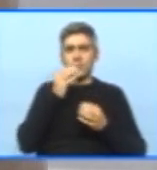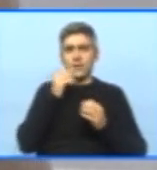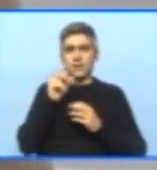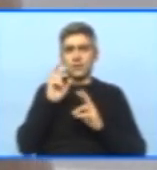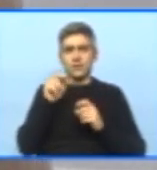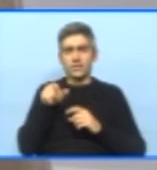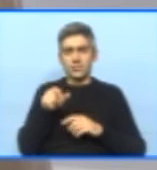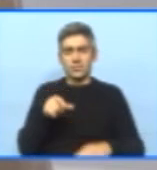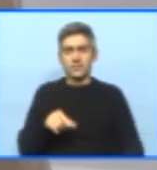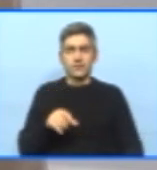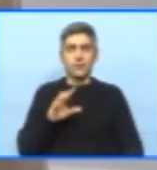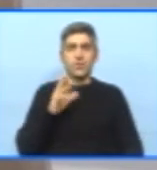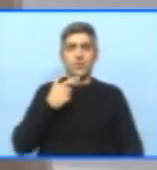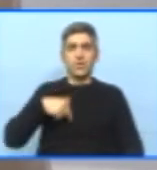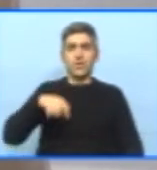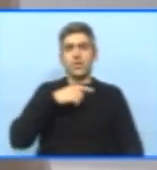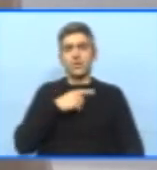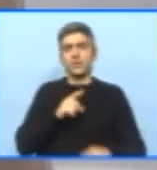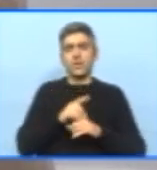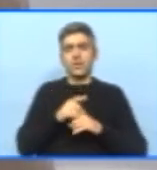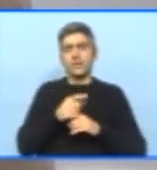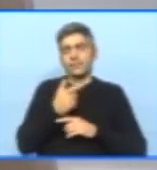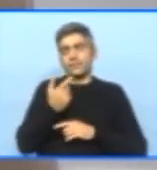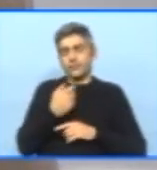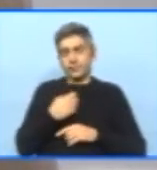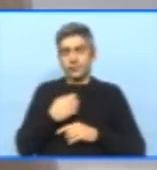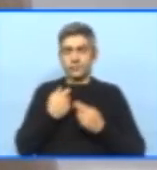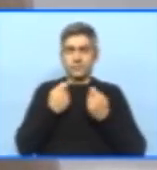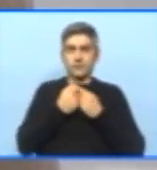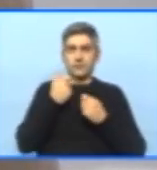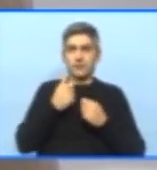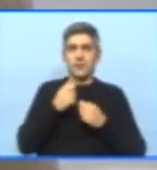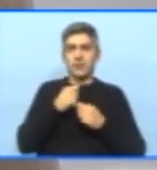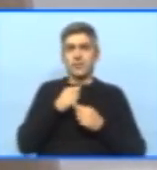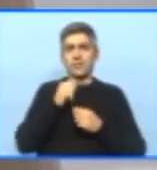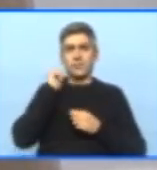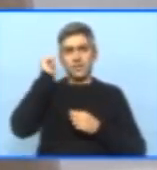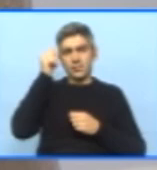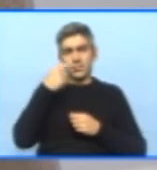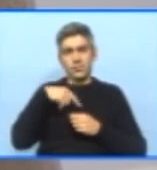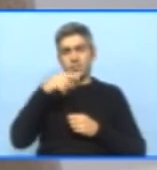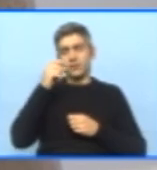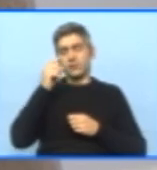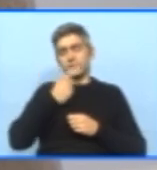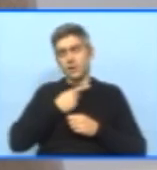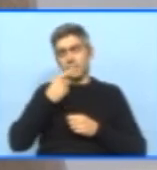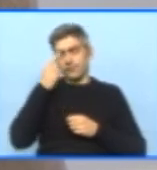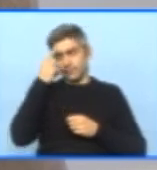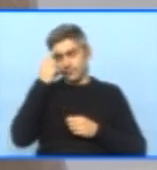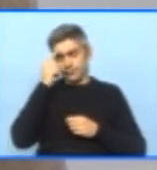hoje, quando nós vivemos em conformidade com o nosso batismo, às vezes esquecemos isso, temos que renunciar